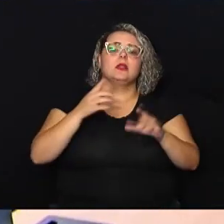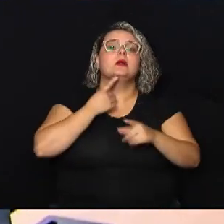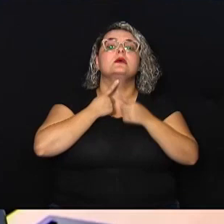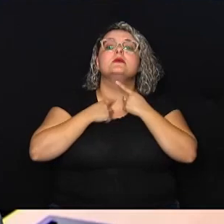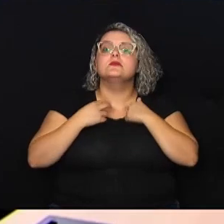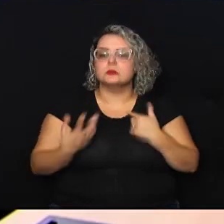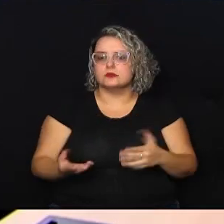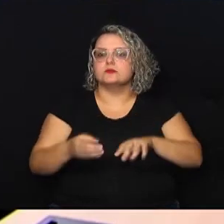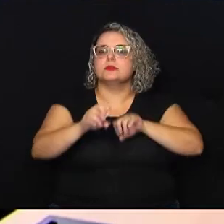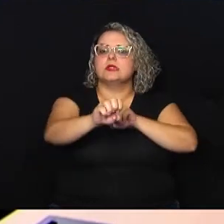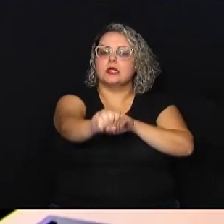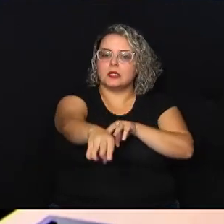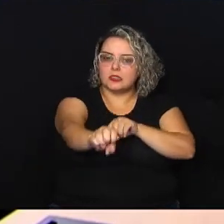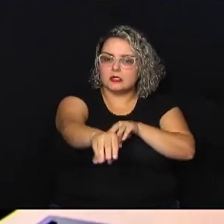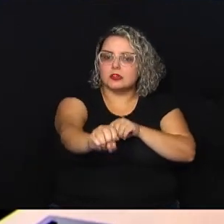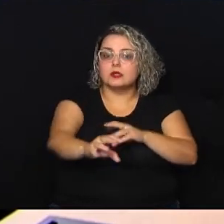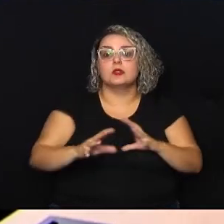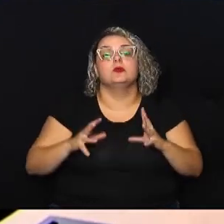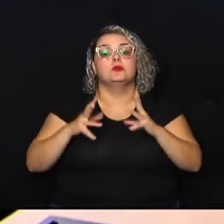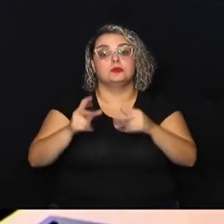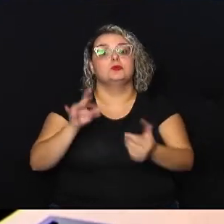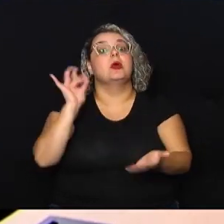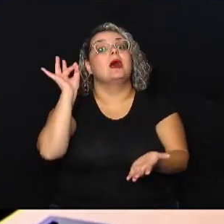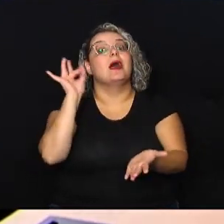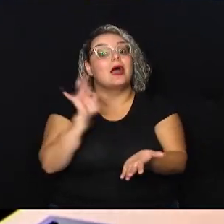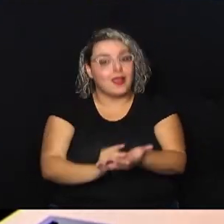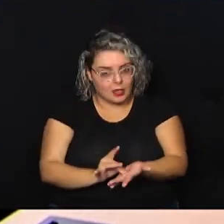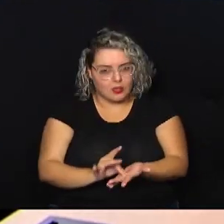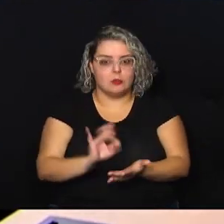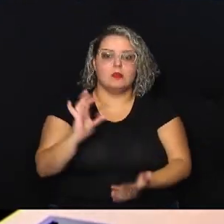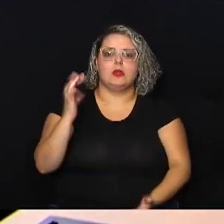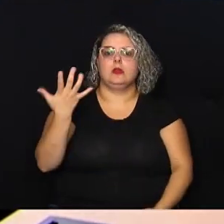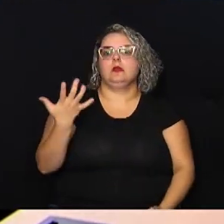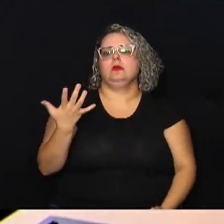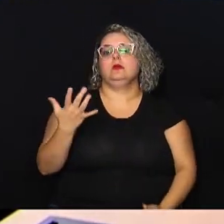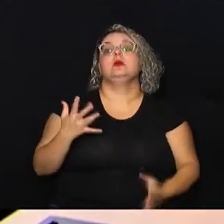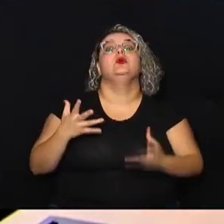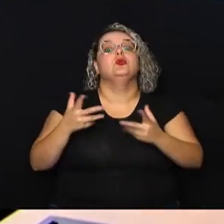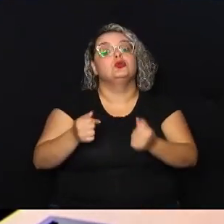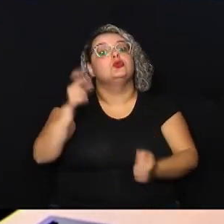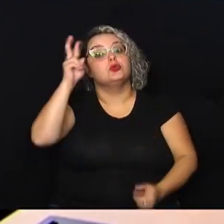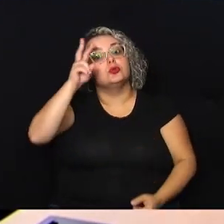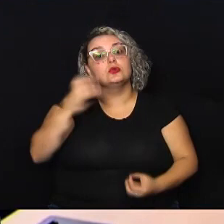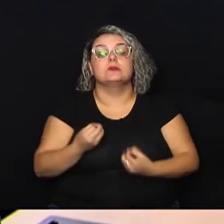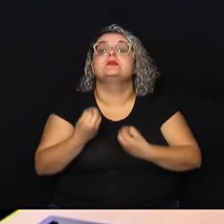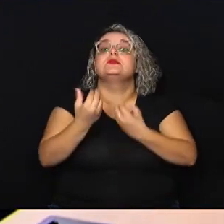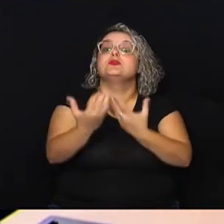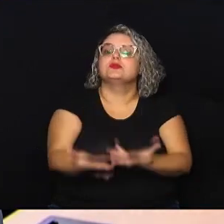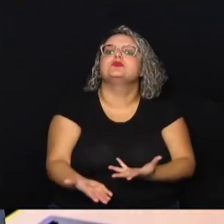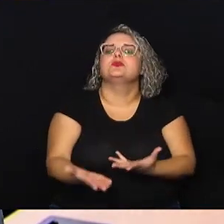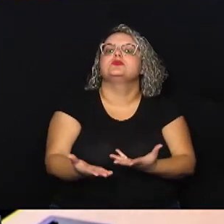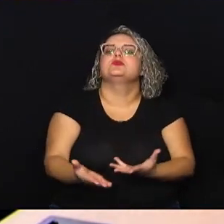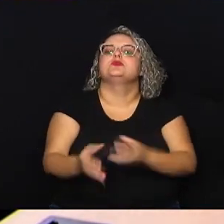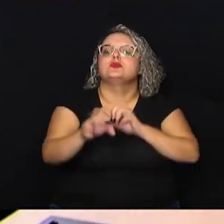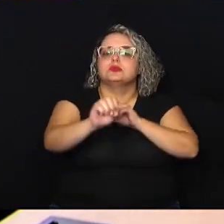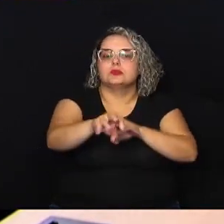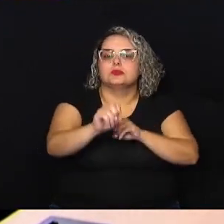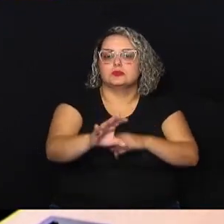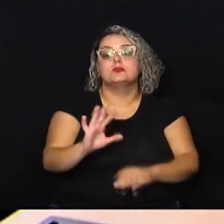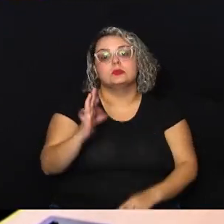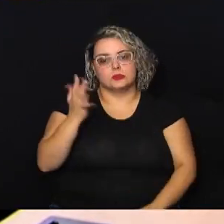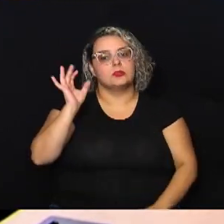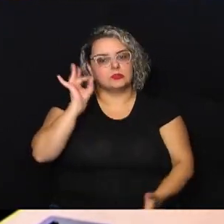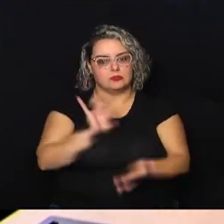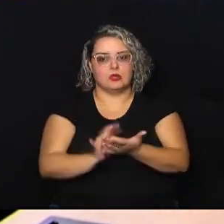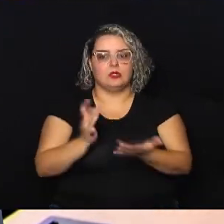para ensinar aquilo que realmente aconteceu, aquilo que a história nos diz e aconteceu.